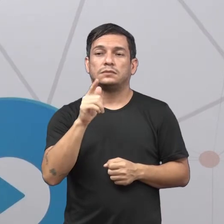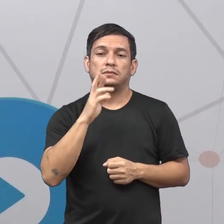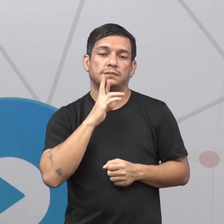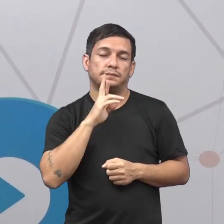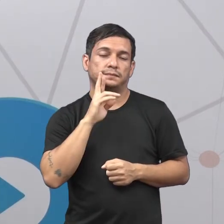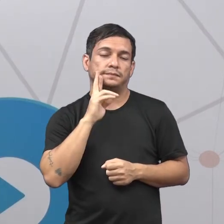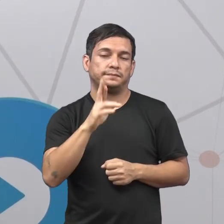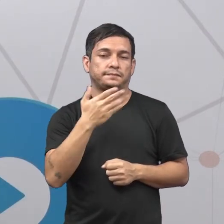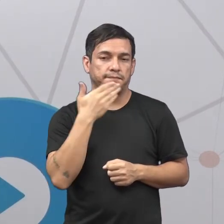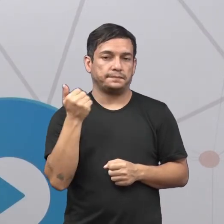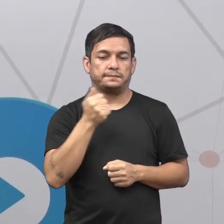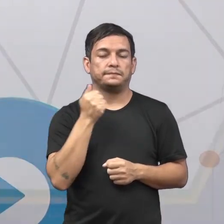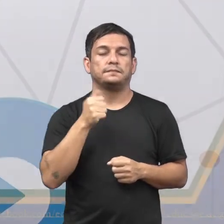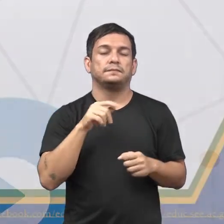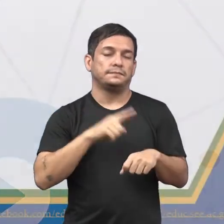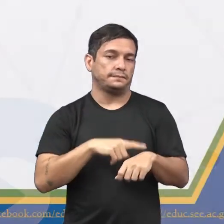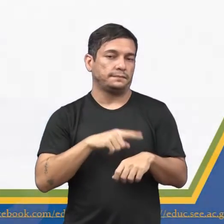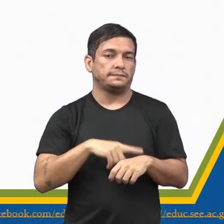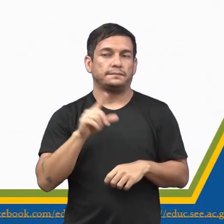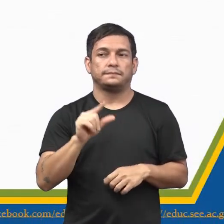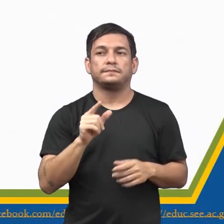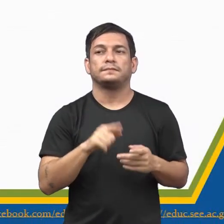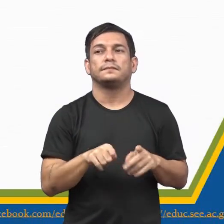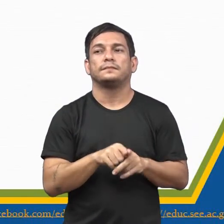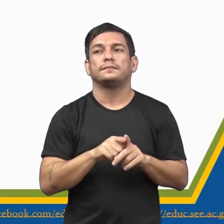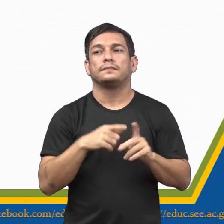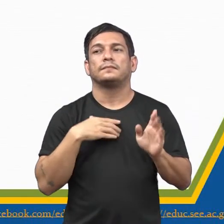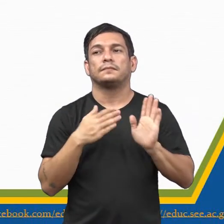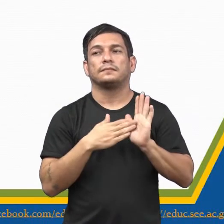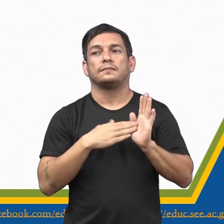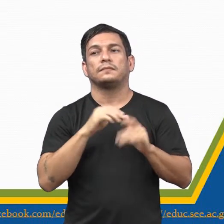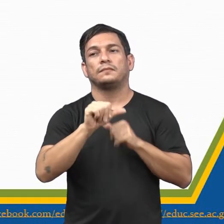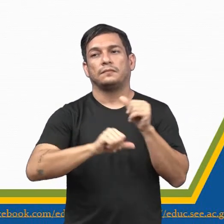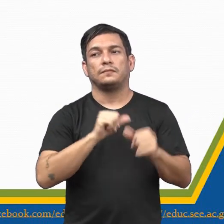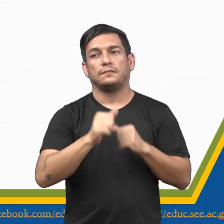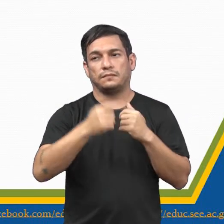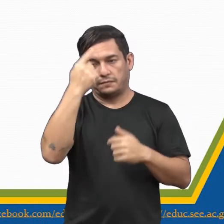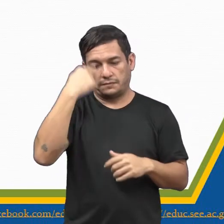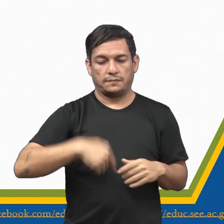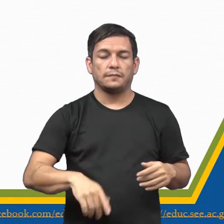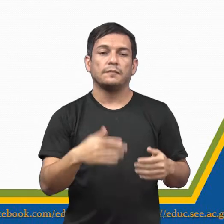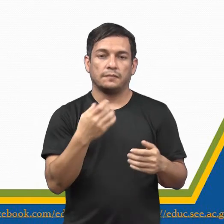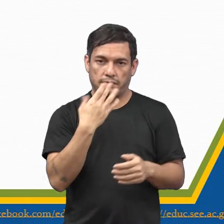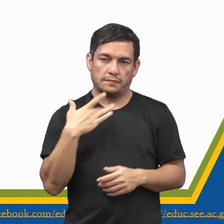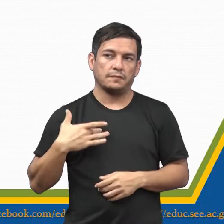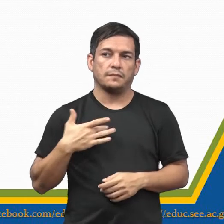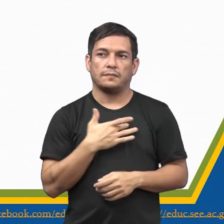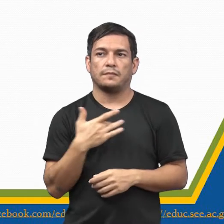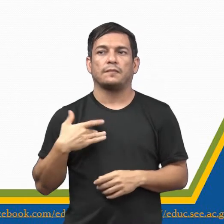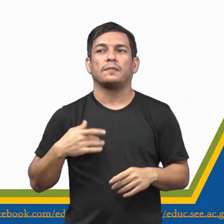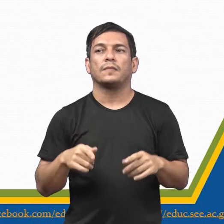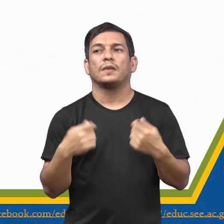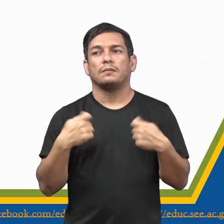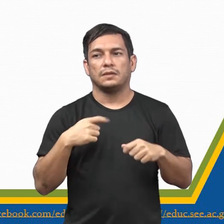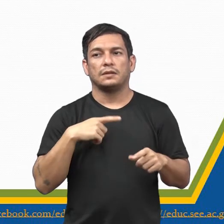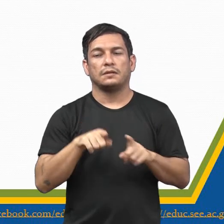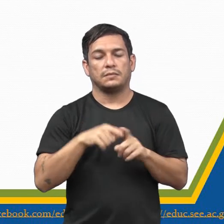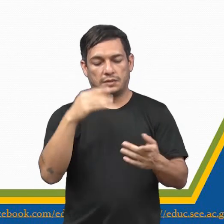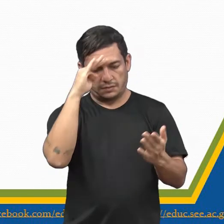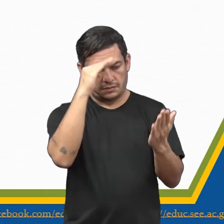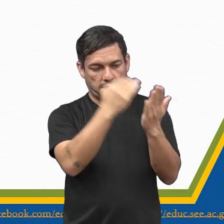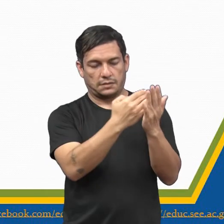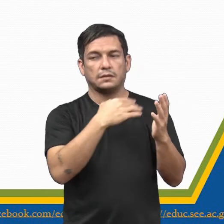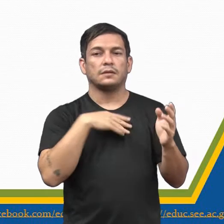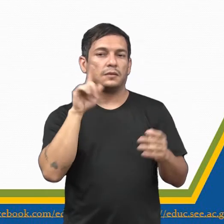resultados melhores em menos tempo. Promove mudanças fisiológicas bem-vindas à saúde, depende de bastante dedicação no